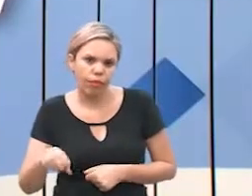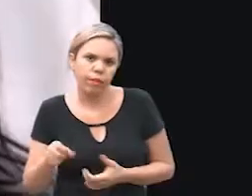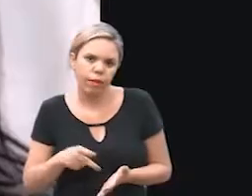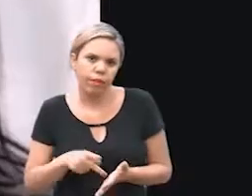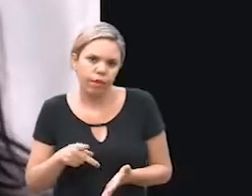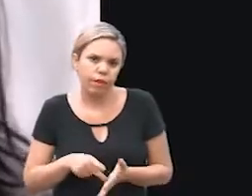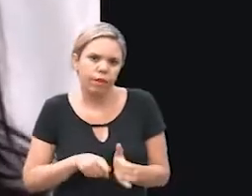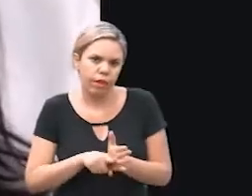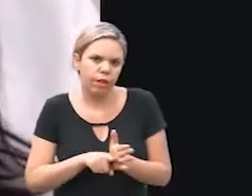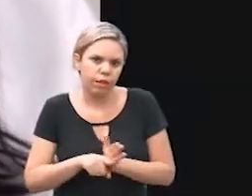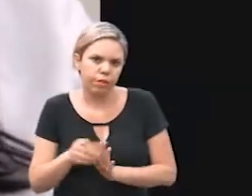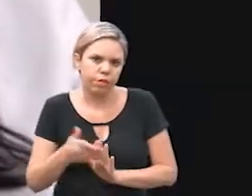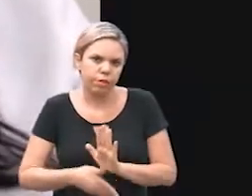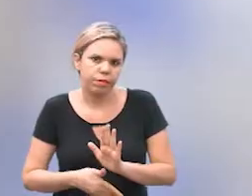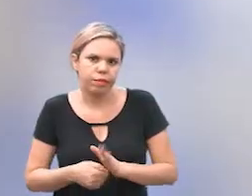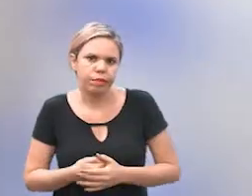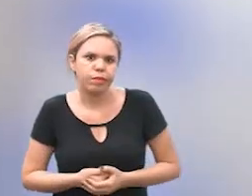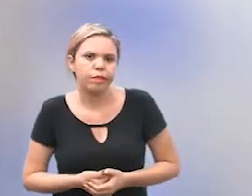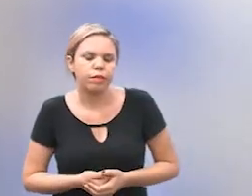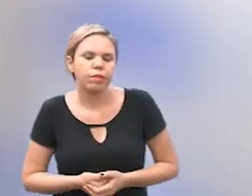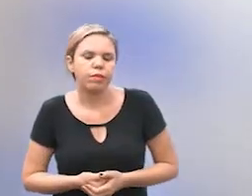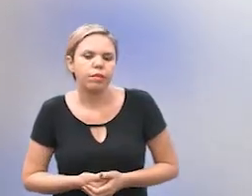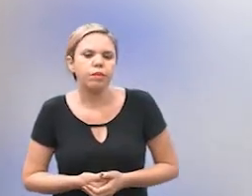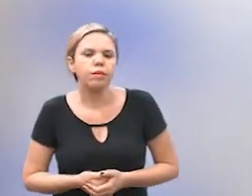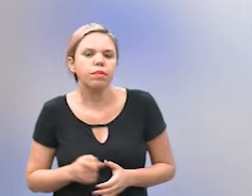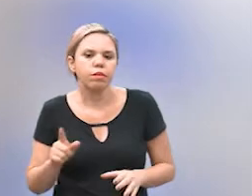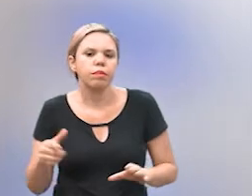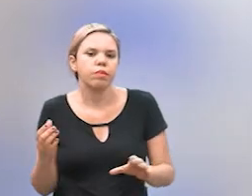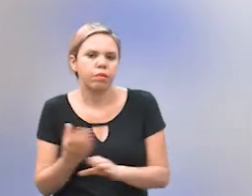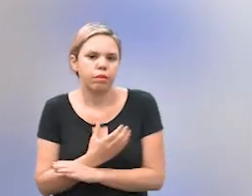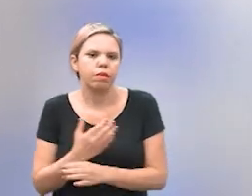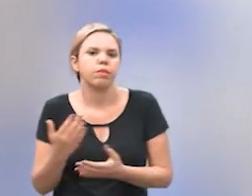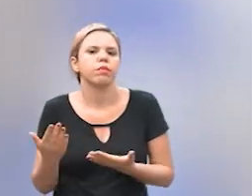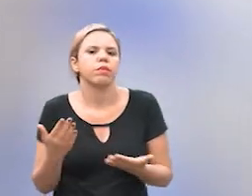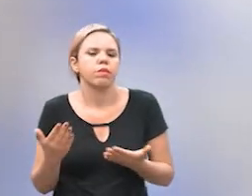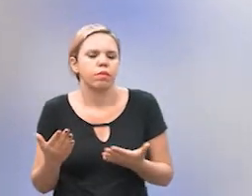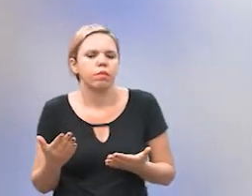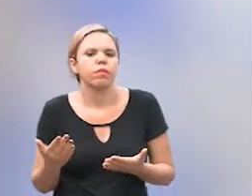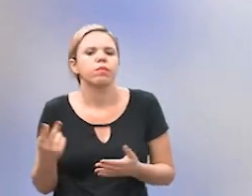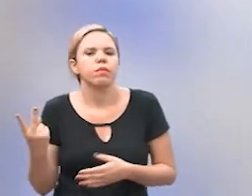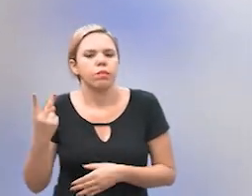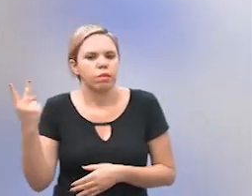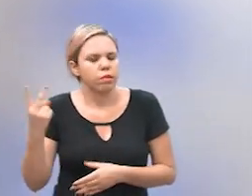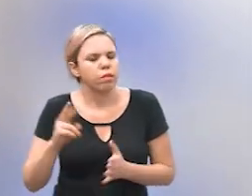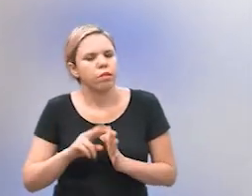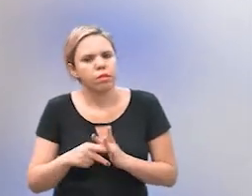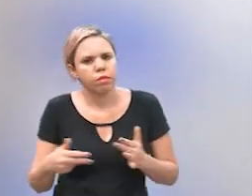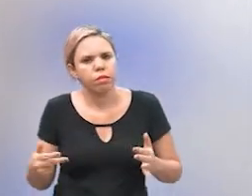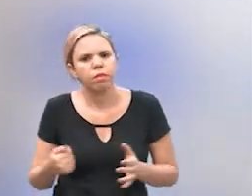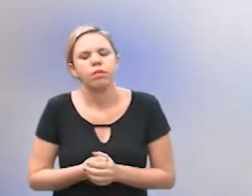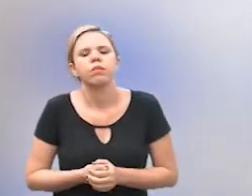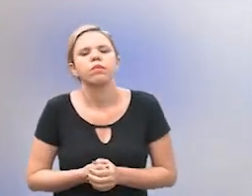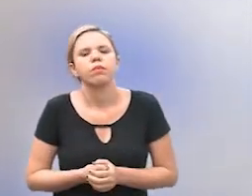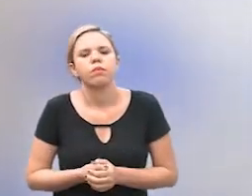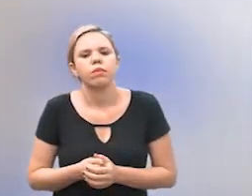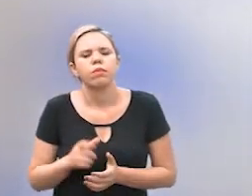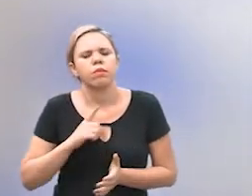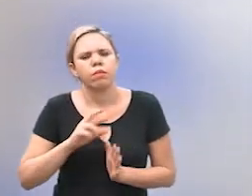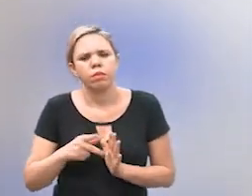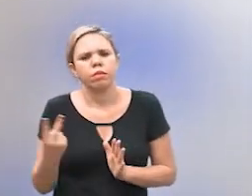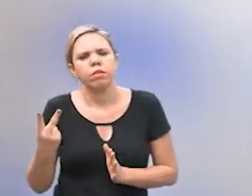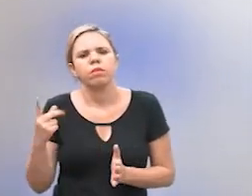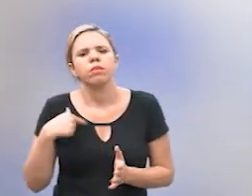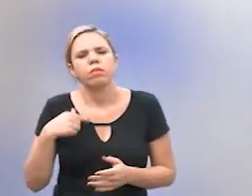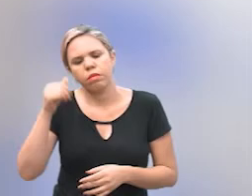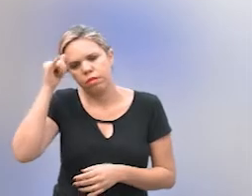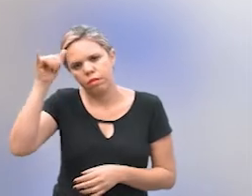Sim, estudos comprovam. Como ele é totalmente balanceado de proteínas e carboidratos e tudo mais,